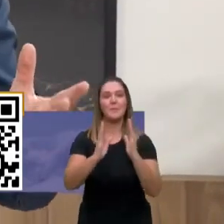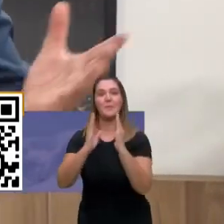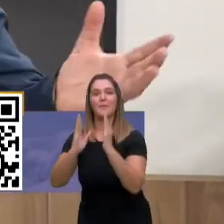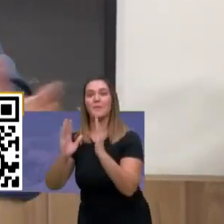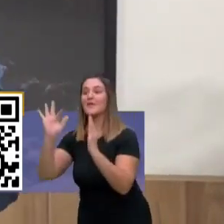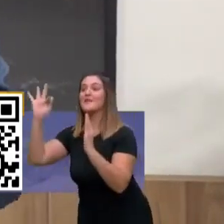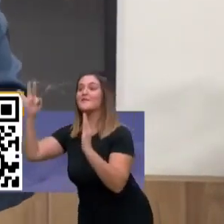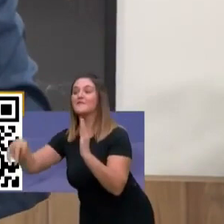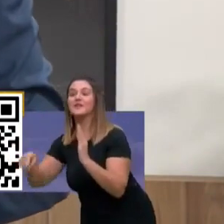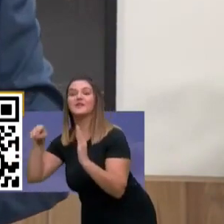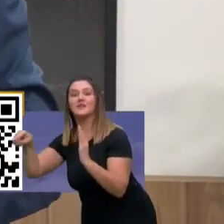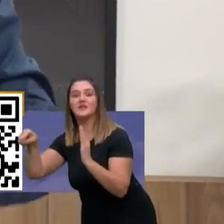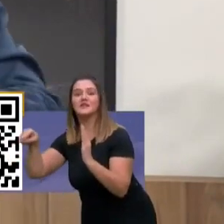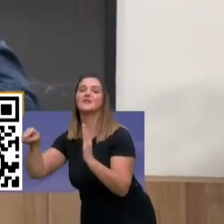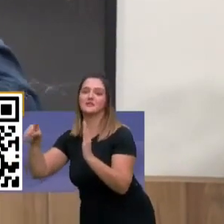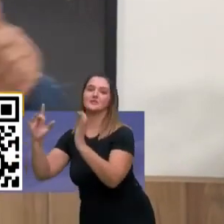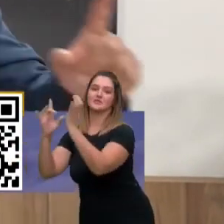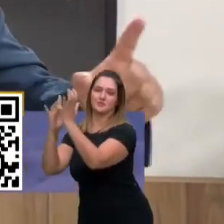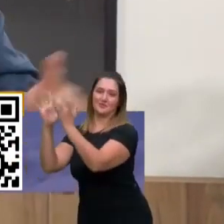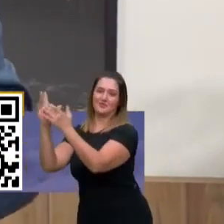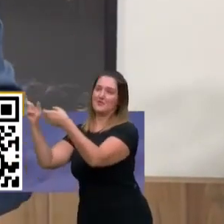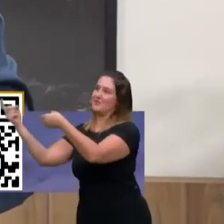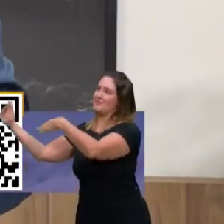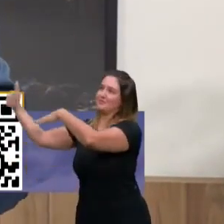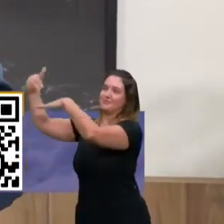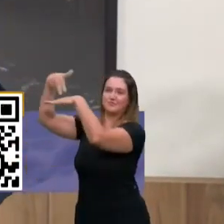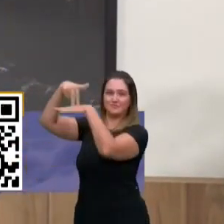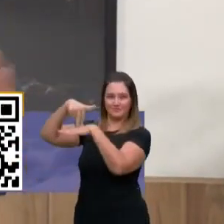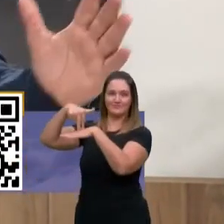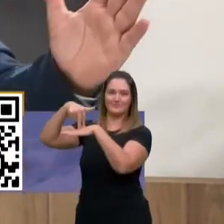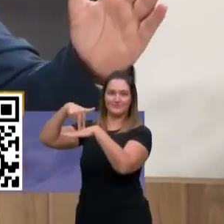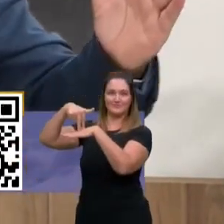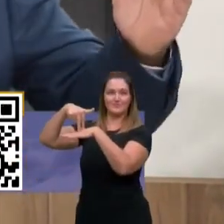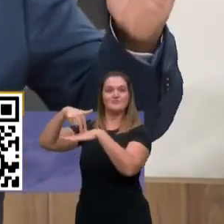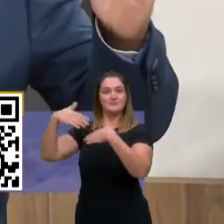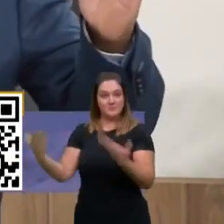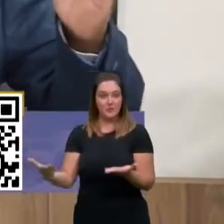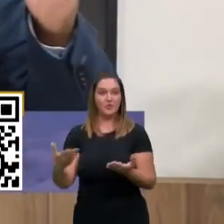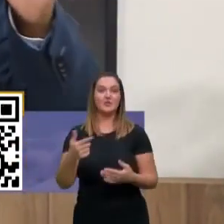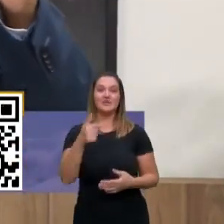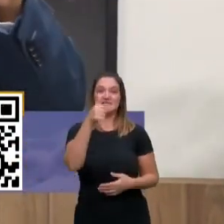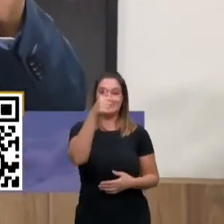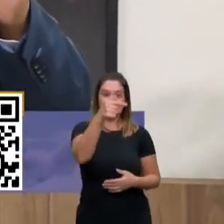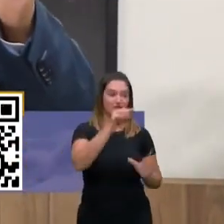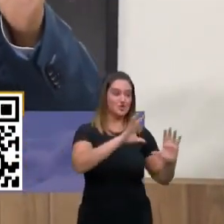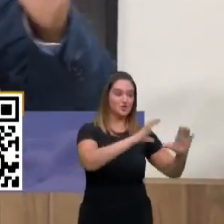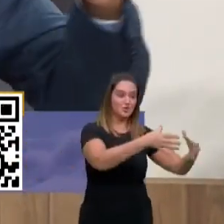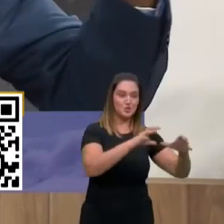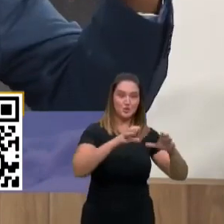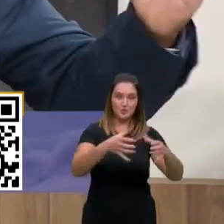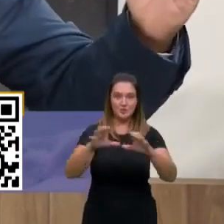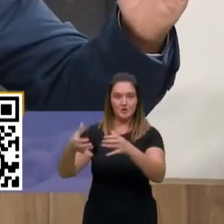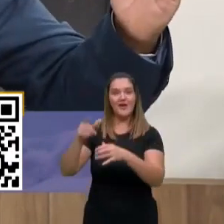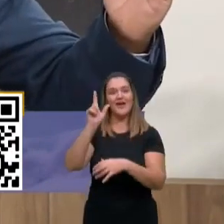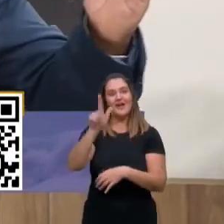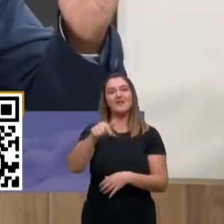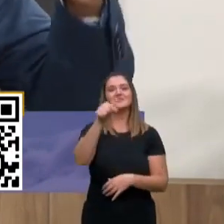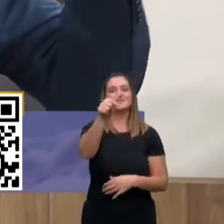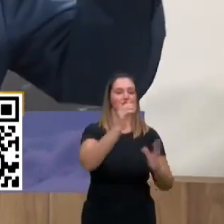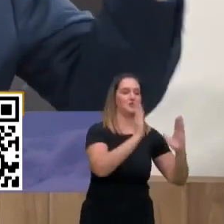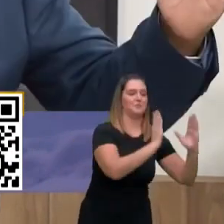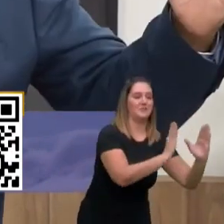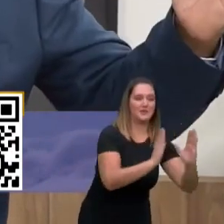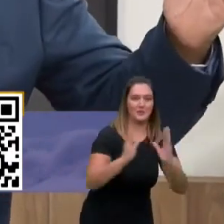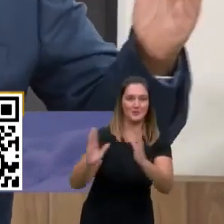Não terminou ainda porque Jesus ainda não voltou, mas terminará na volta de Cristo. Então, as sete igrejas estão dentro desses dois